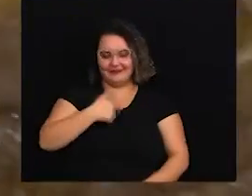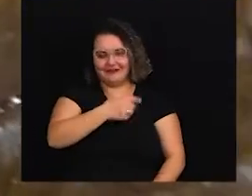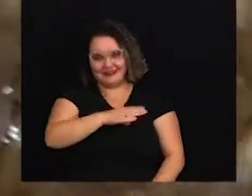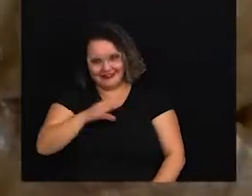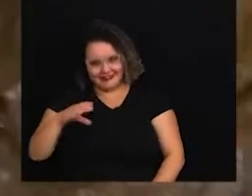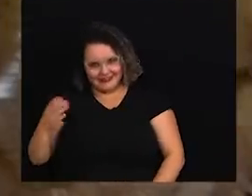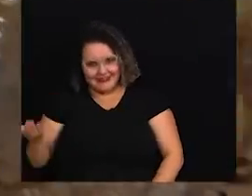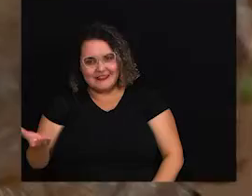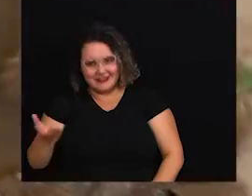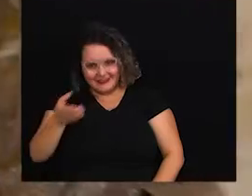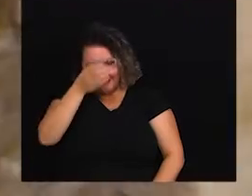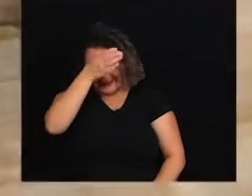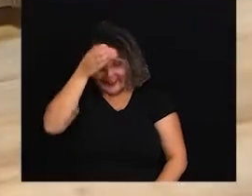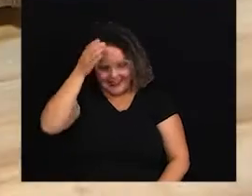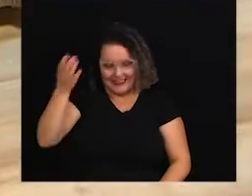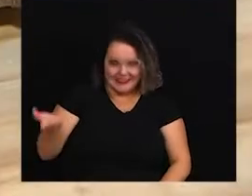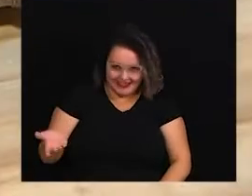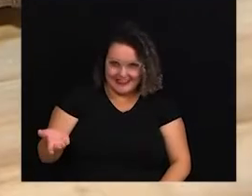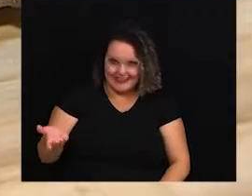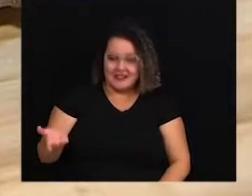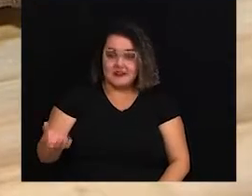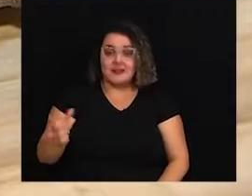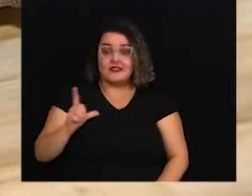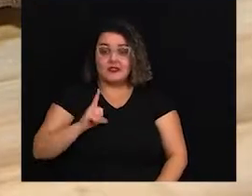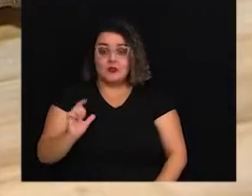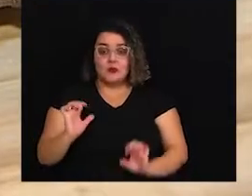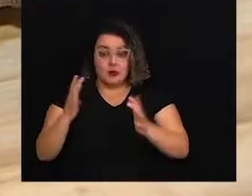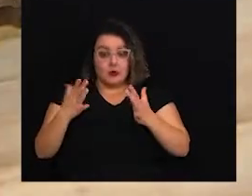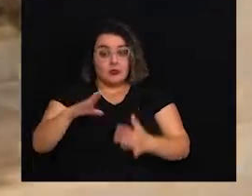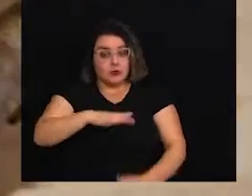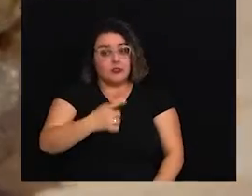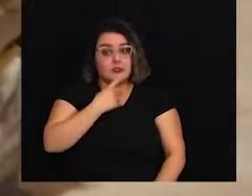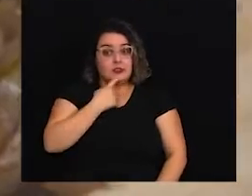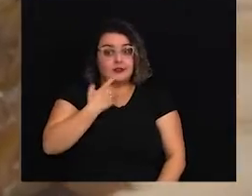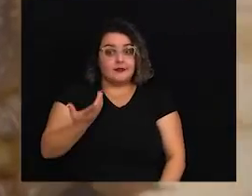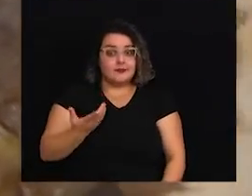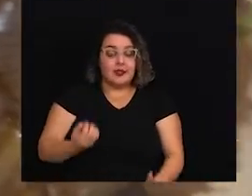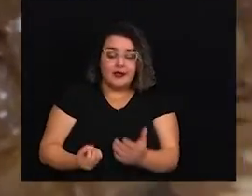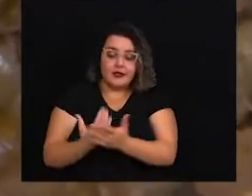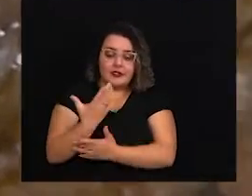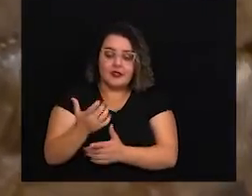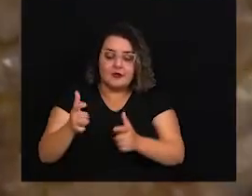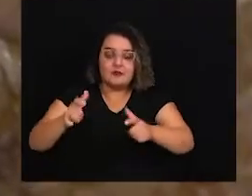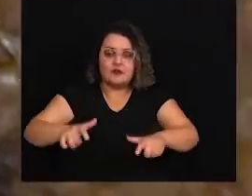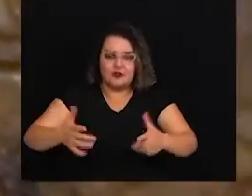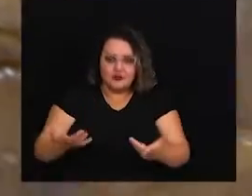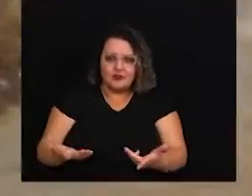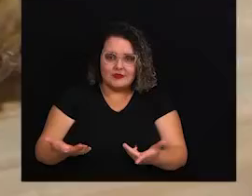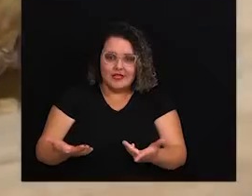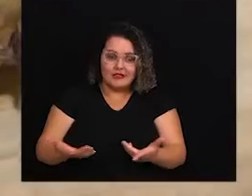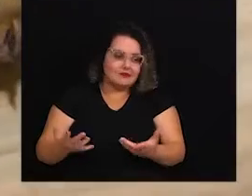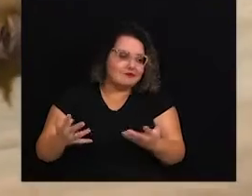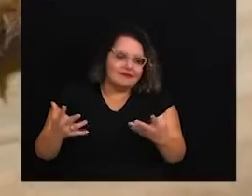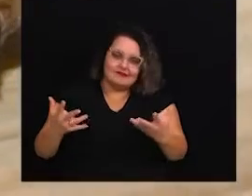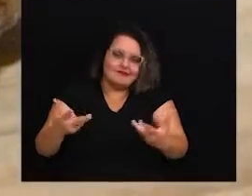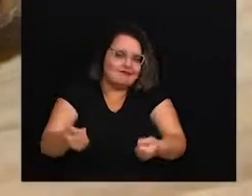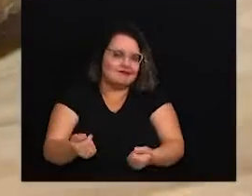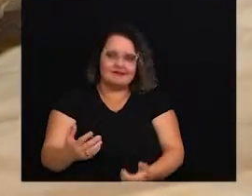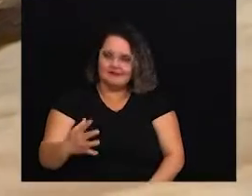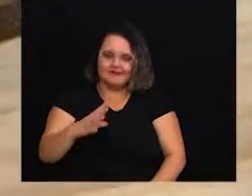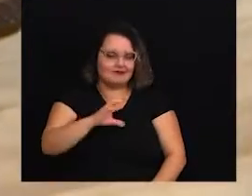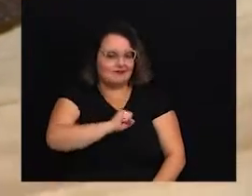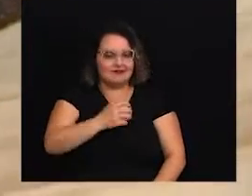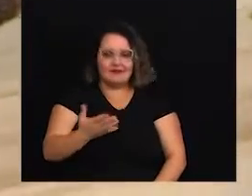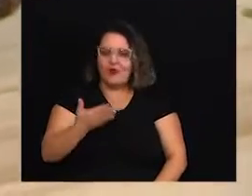ele recentemente aí para um evento que teve aí na cidade, né? E caiu no gosto. É simplesmente um